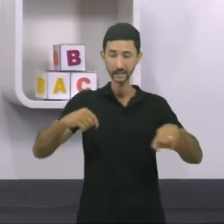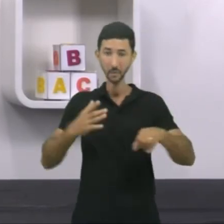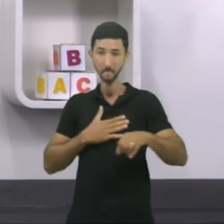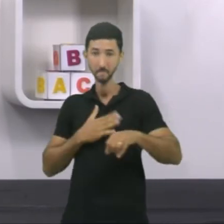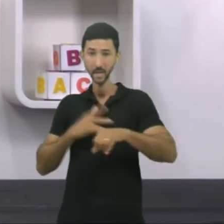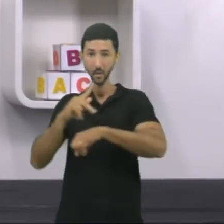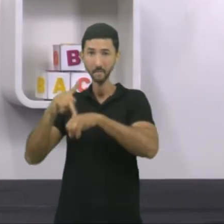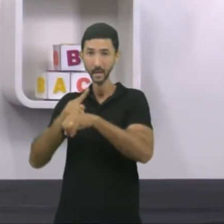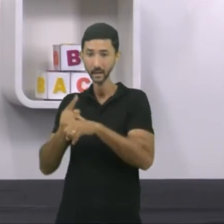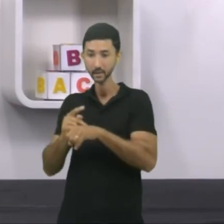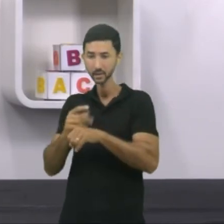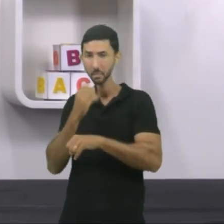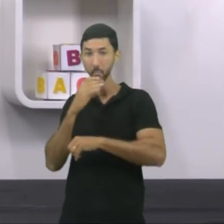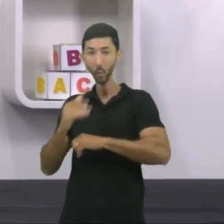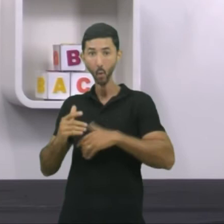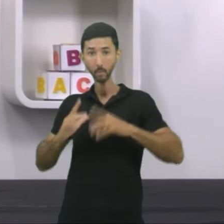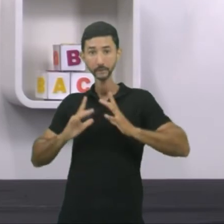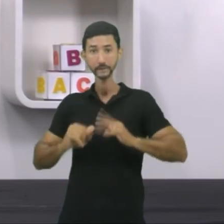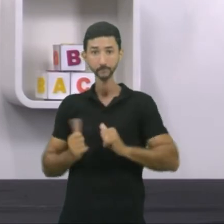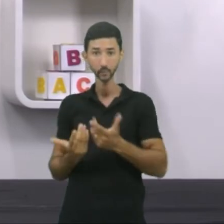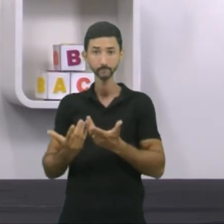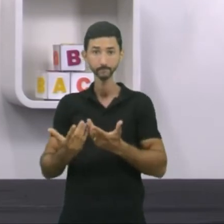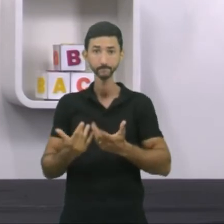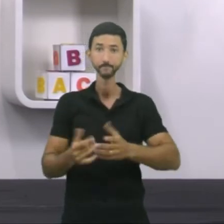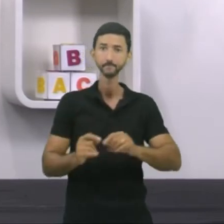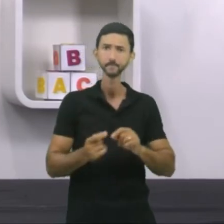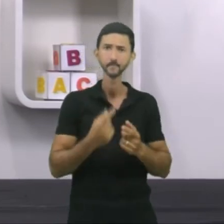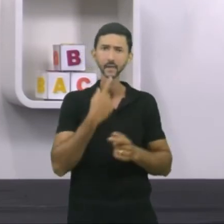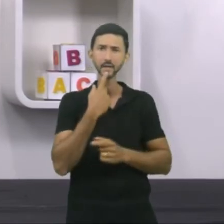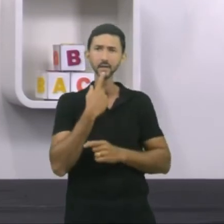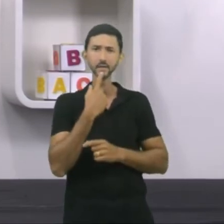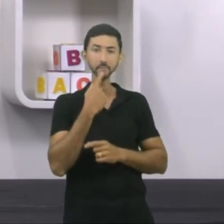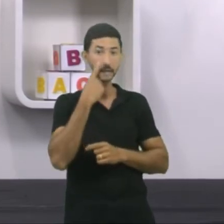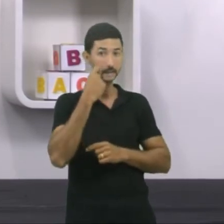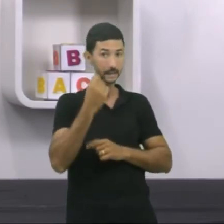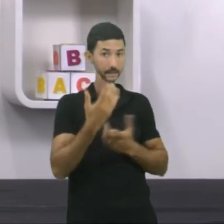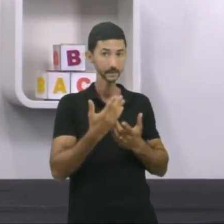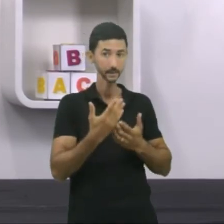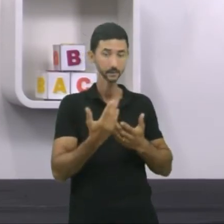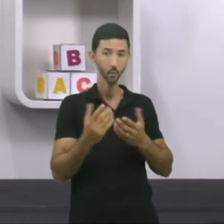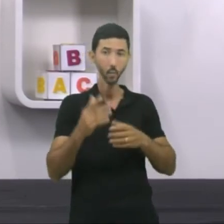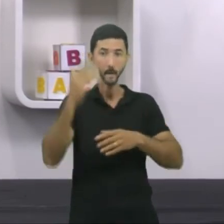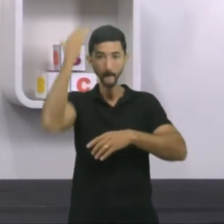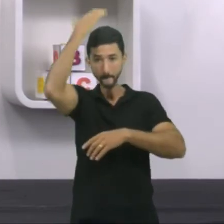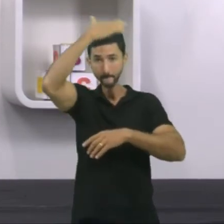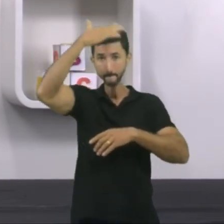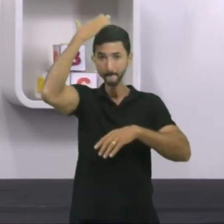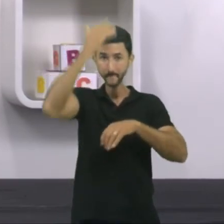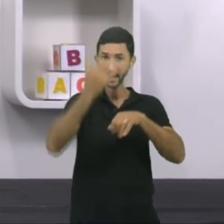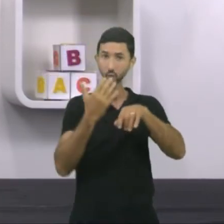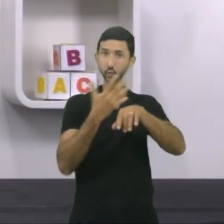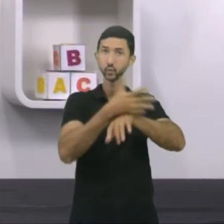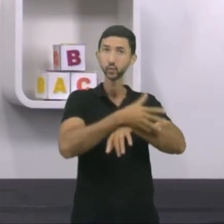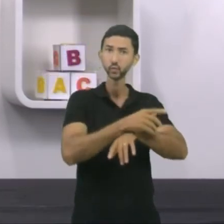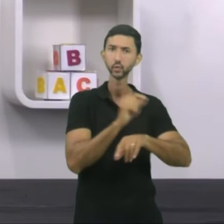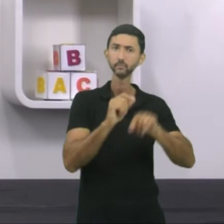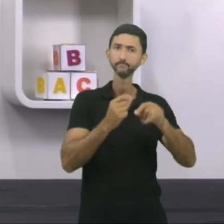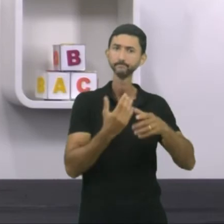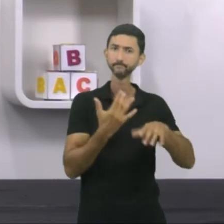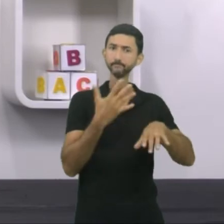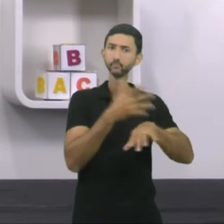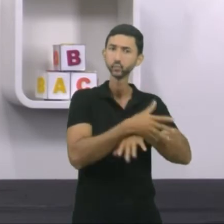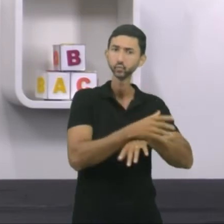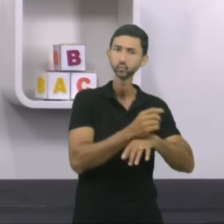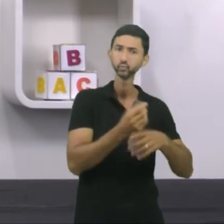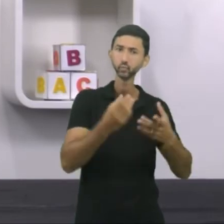algo interessante. Então, a entrada do México no NAFTA, no que vai ser o